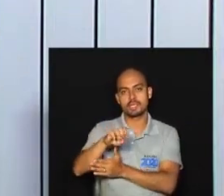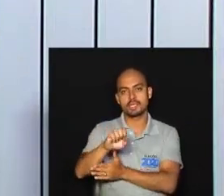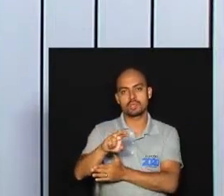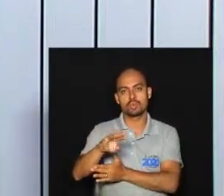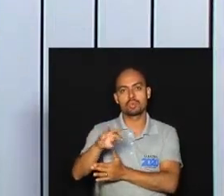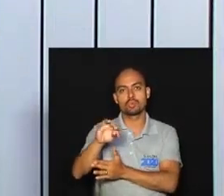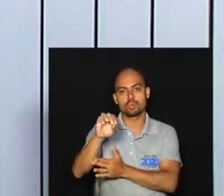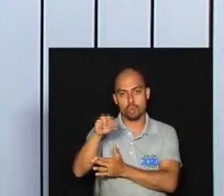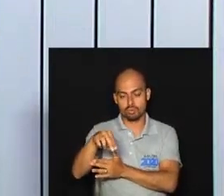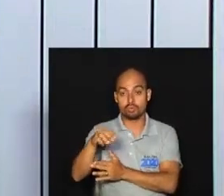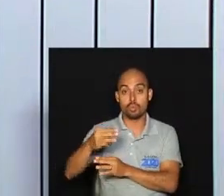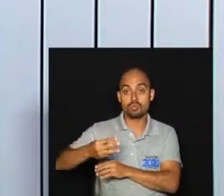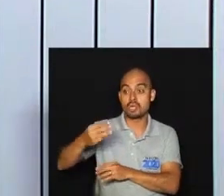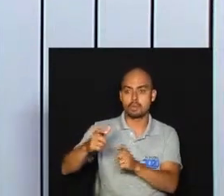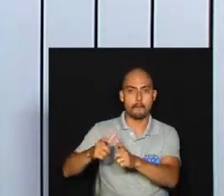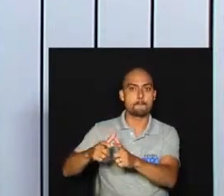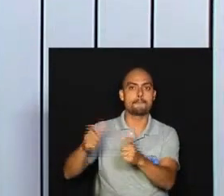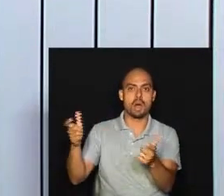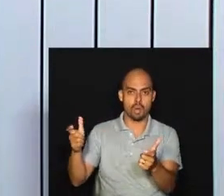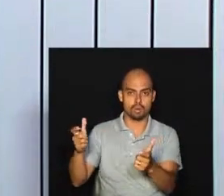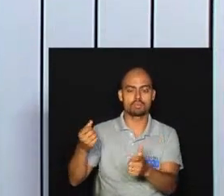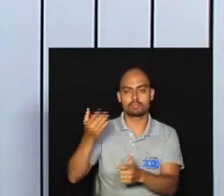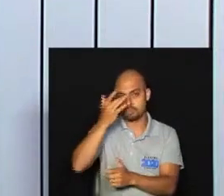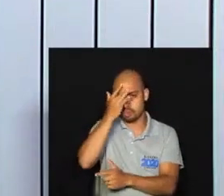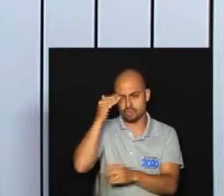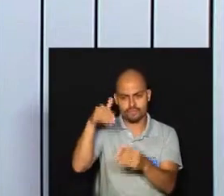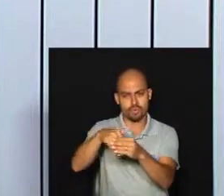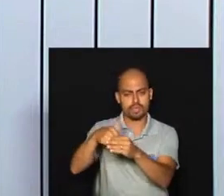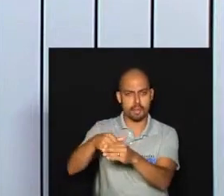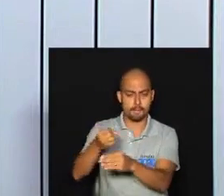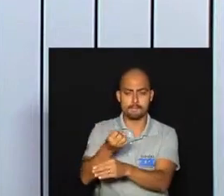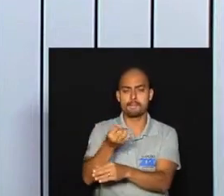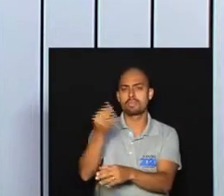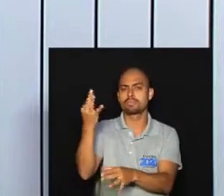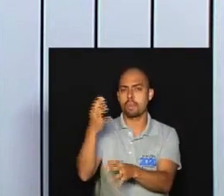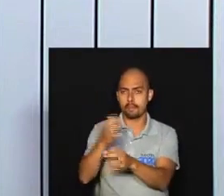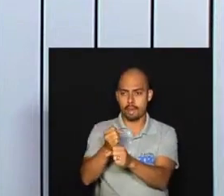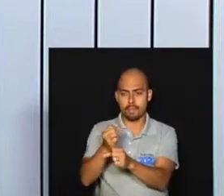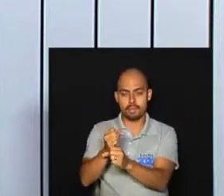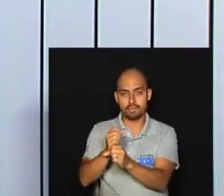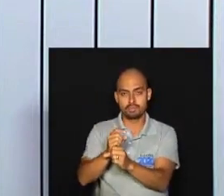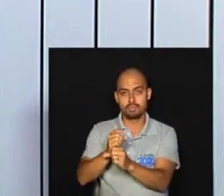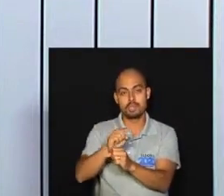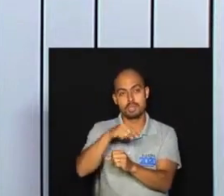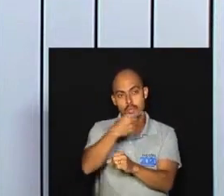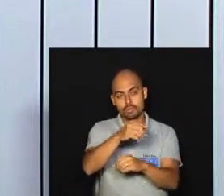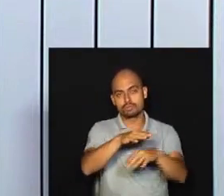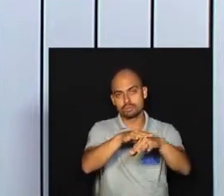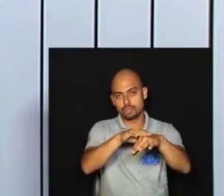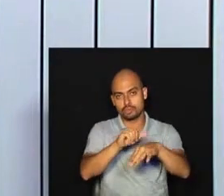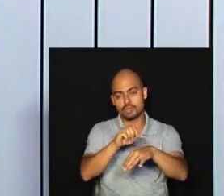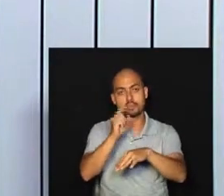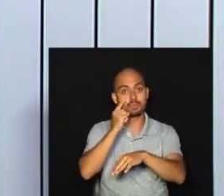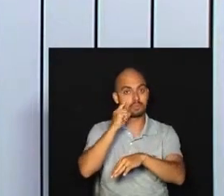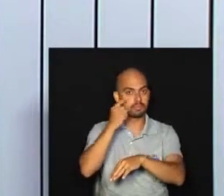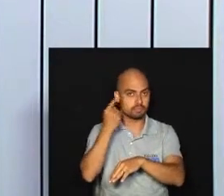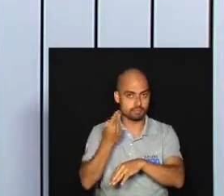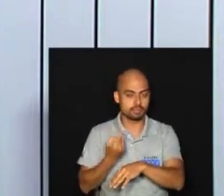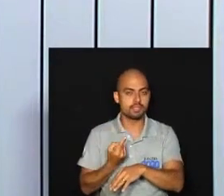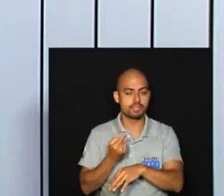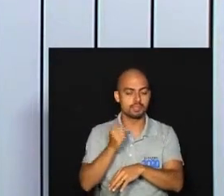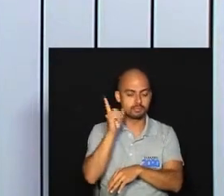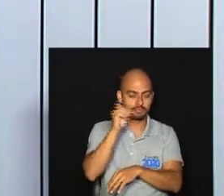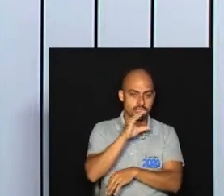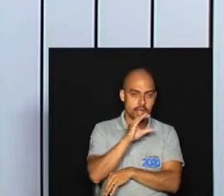o terceiro maior da região em número de eleitores. Daqui a pouco eu vou acionar a Mirna Abreu, no distrito do